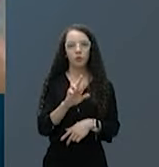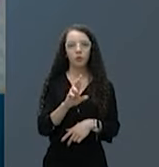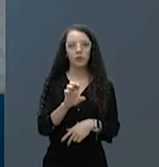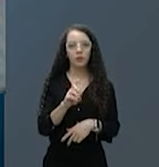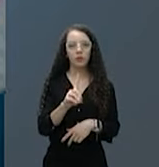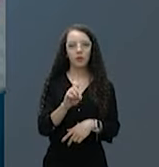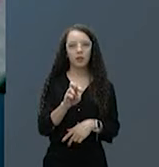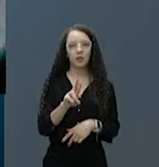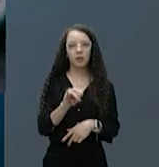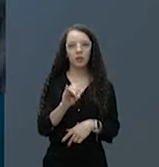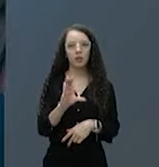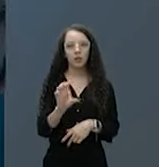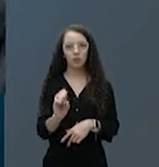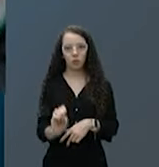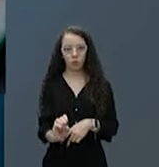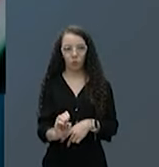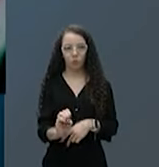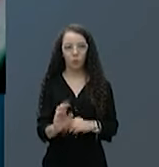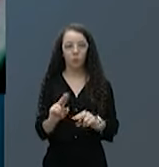Transcrevo